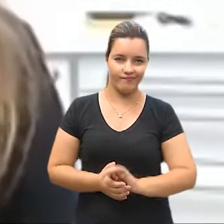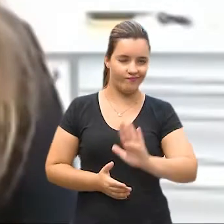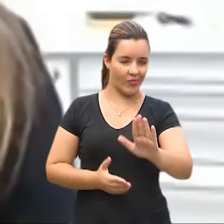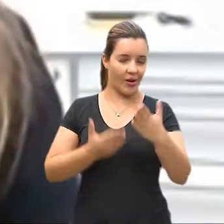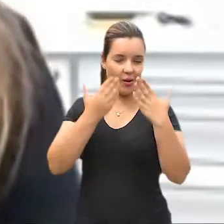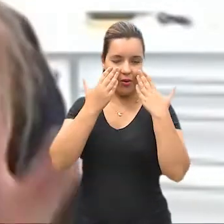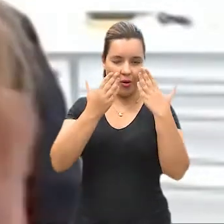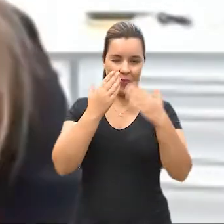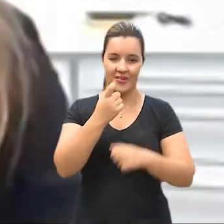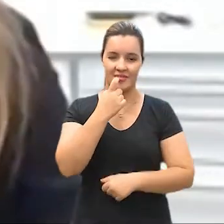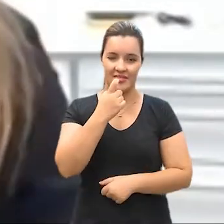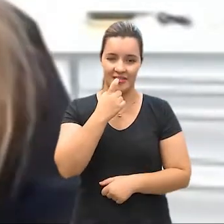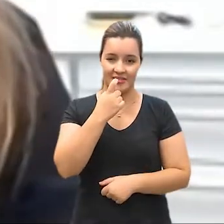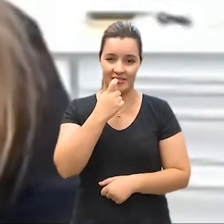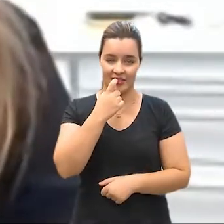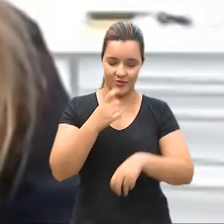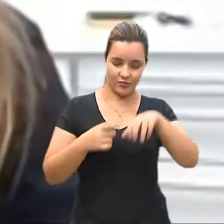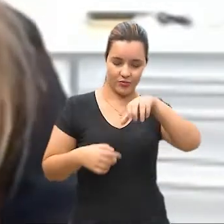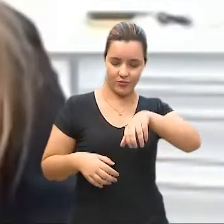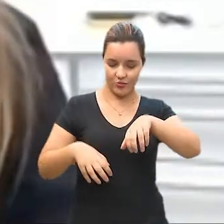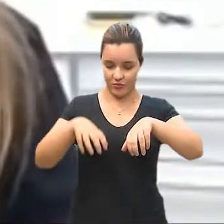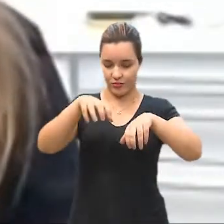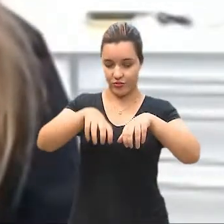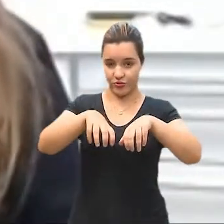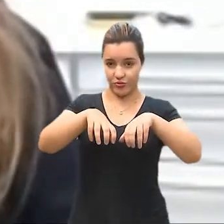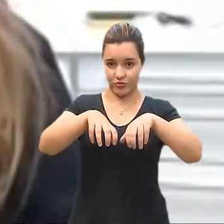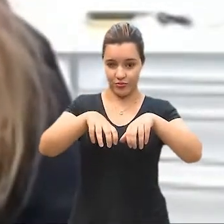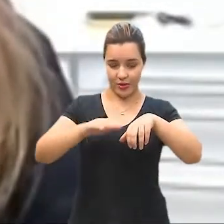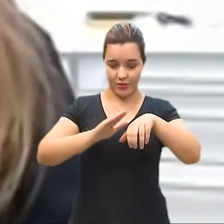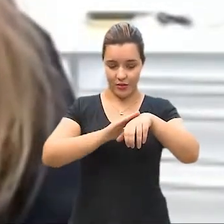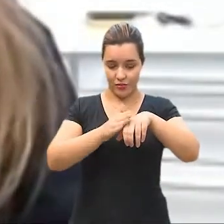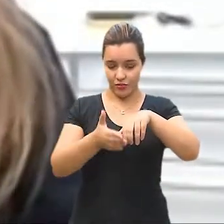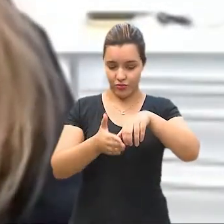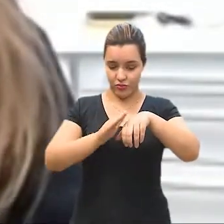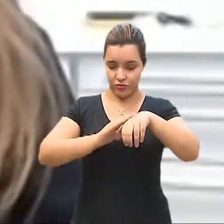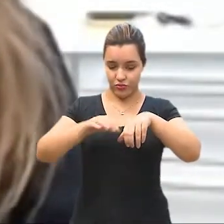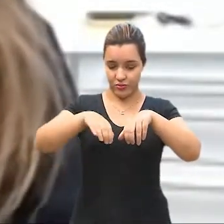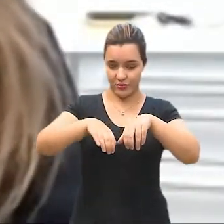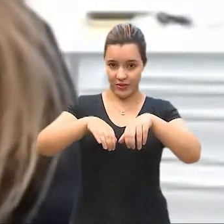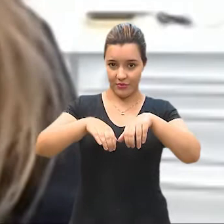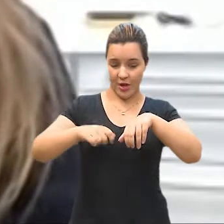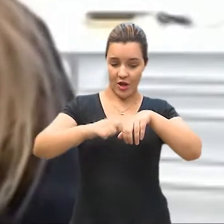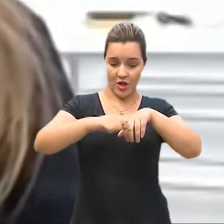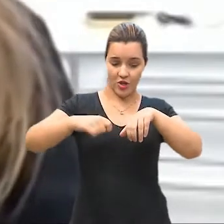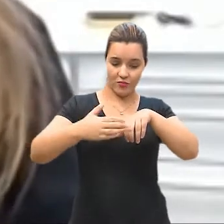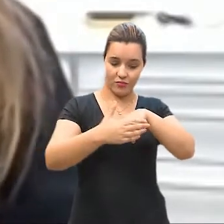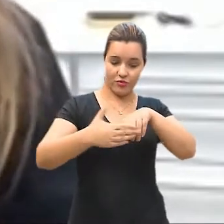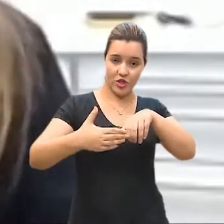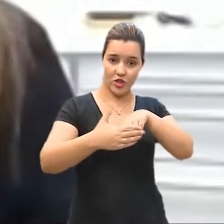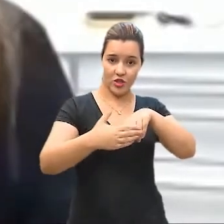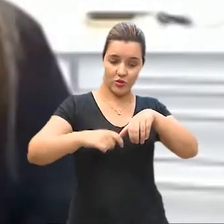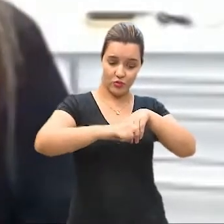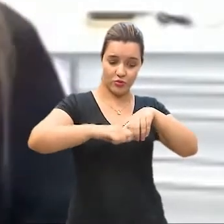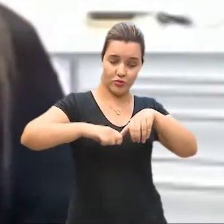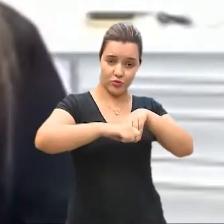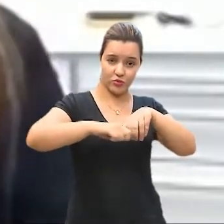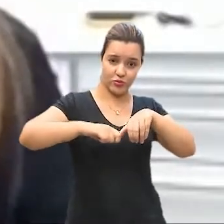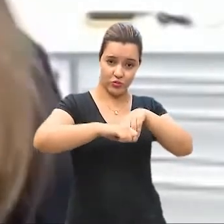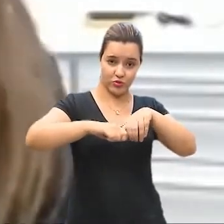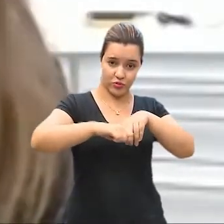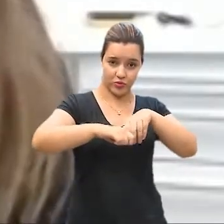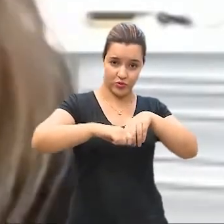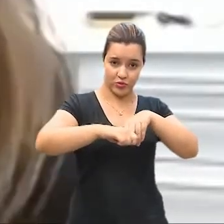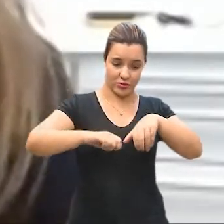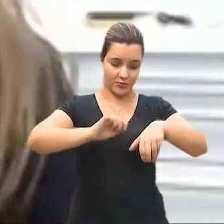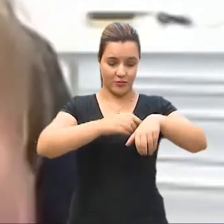Imagina o dente como um cubo, né? Então são várias faces. A escova dental ela consegue atingir a face da